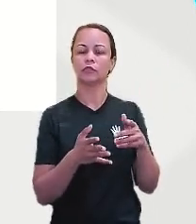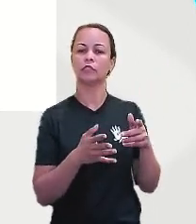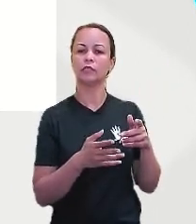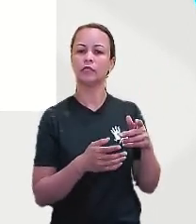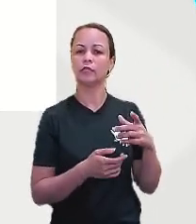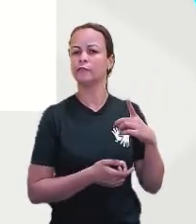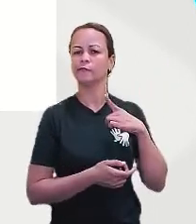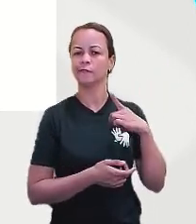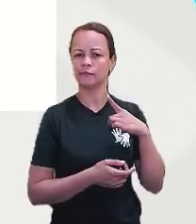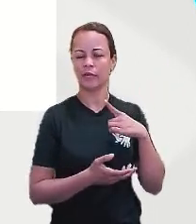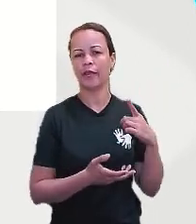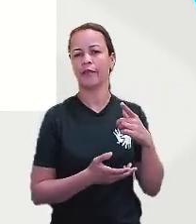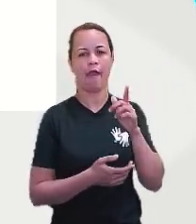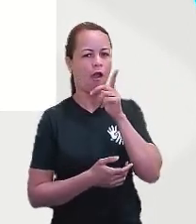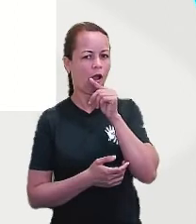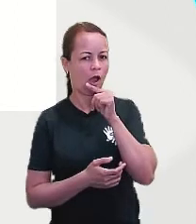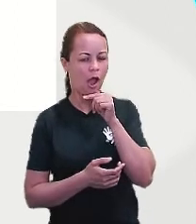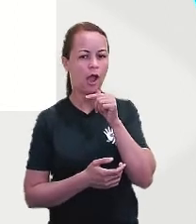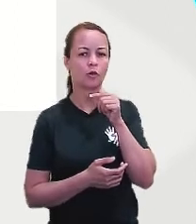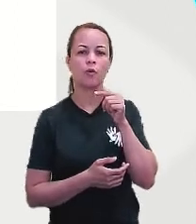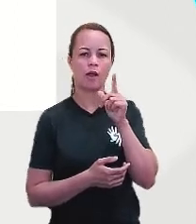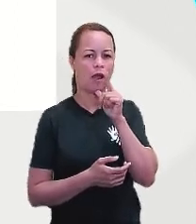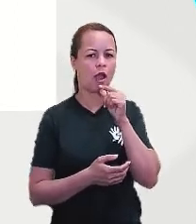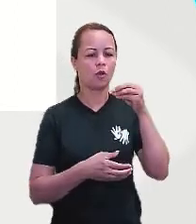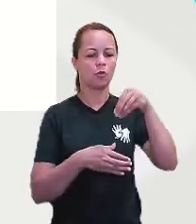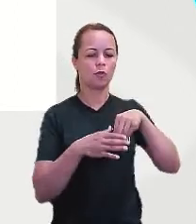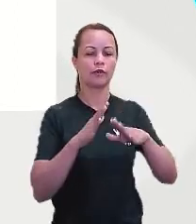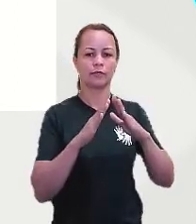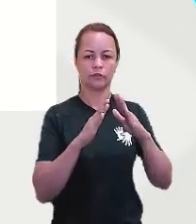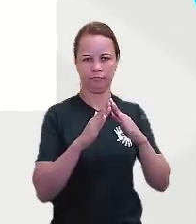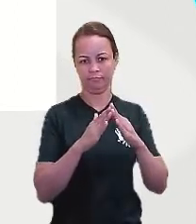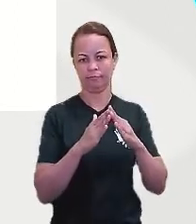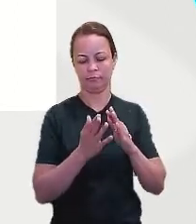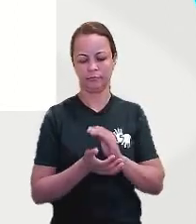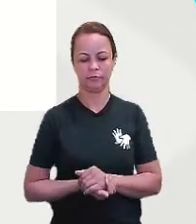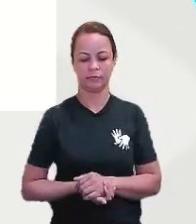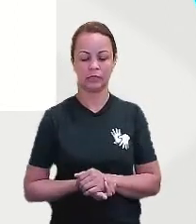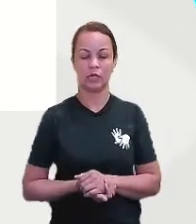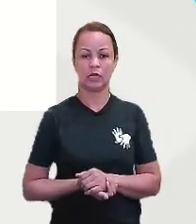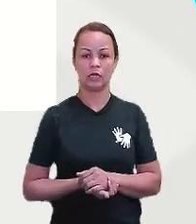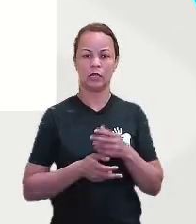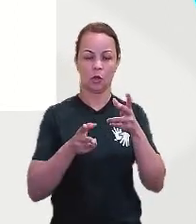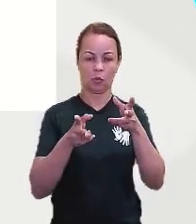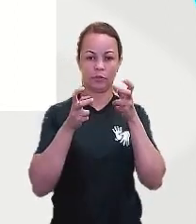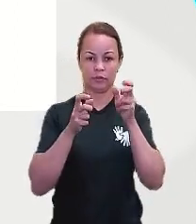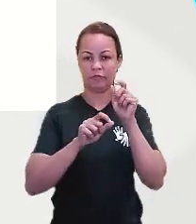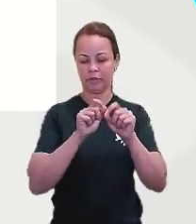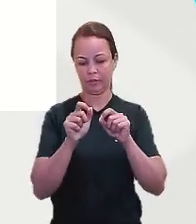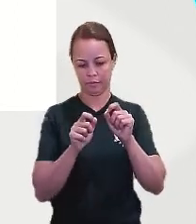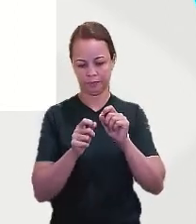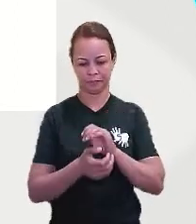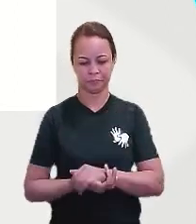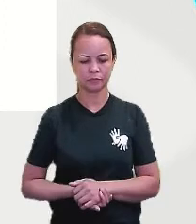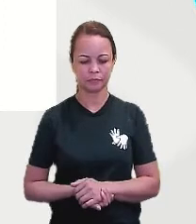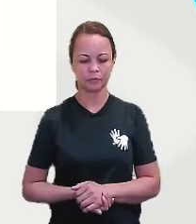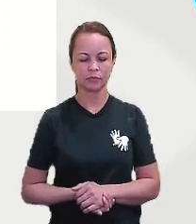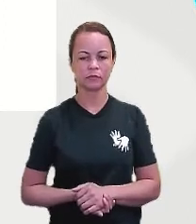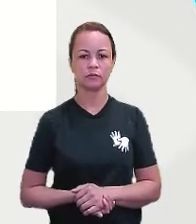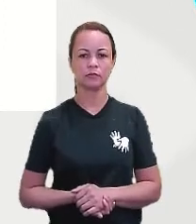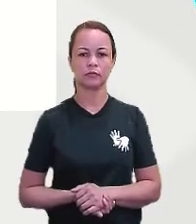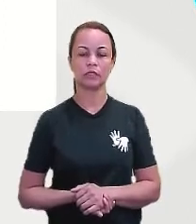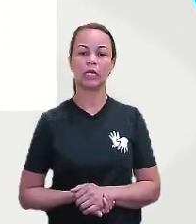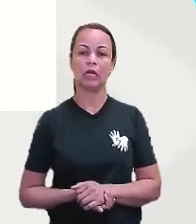tá certo? Com água encanada, né, nas casas. E a gente observa, né, que a gente vai